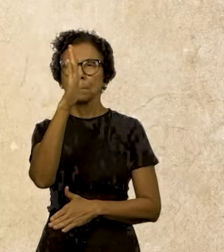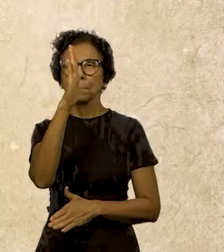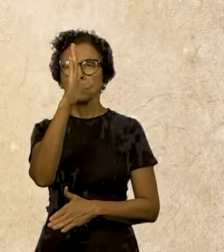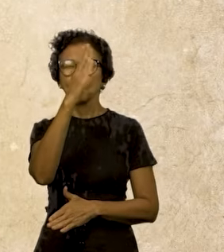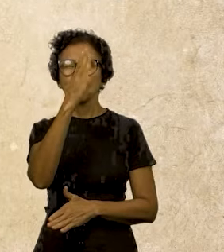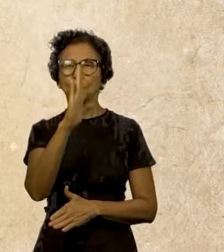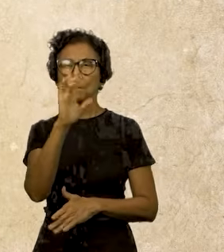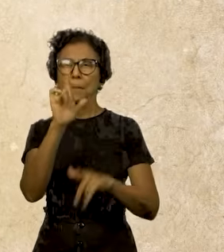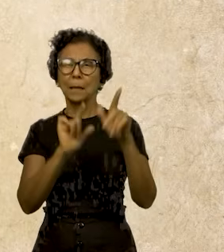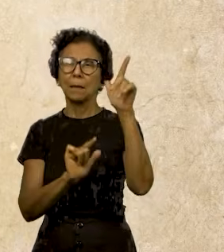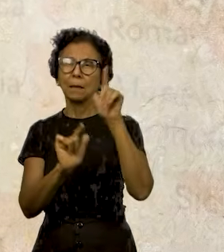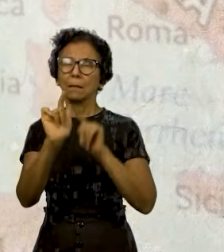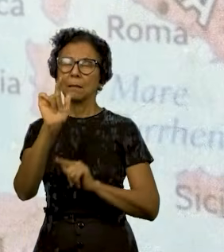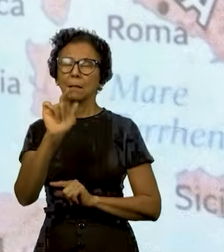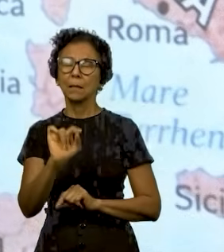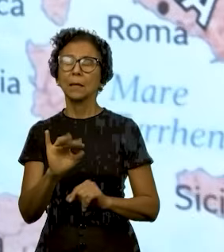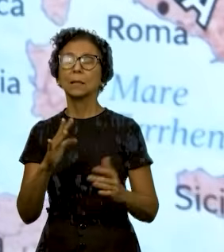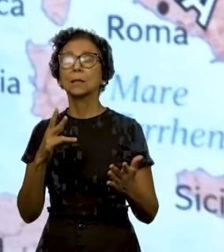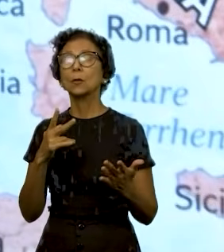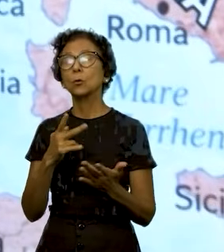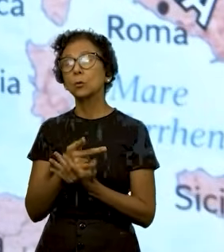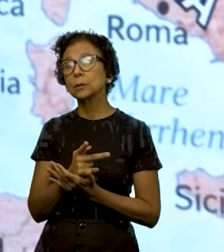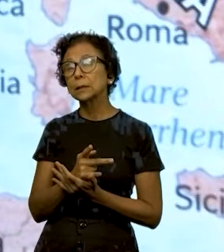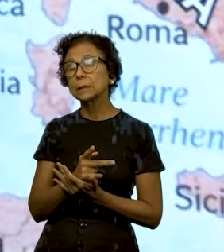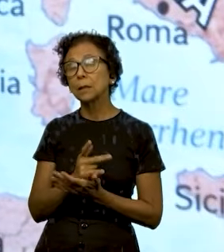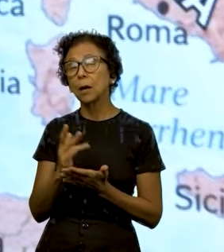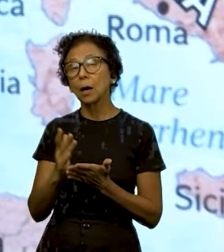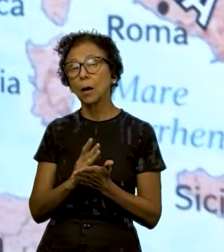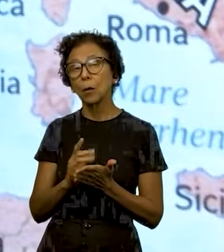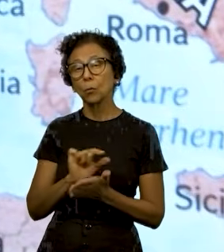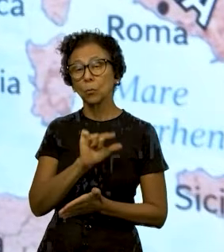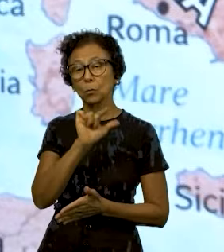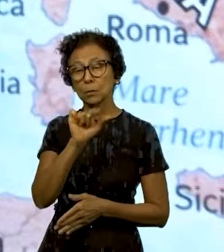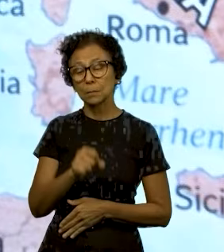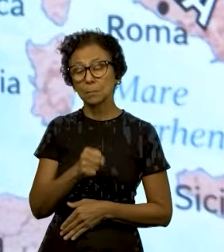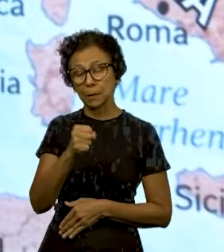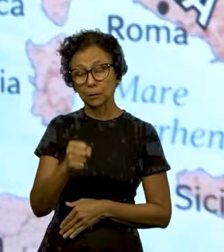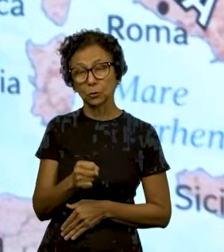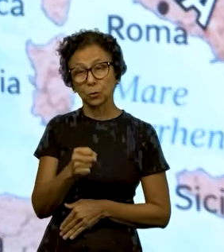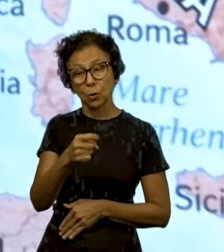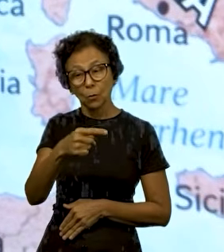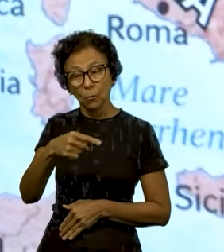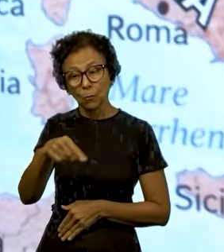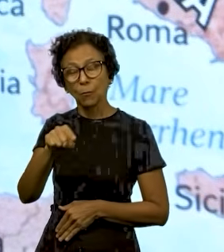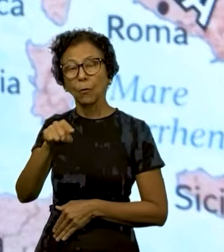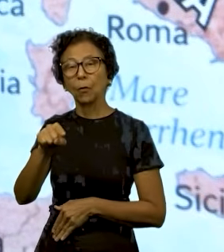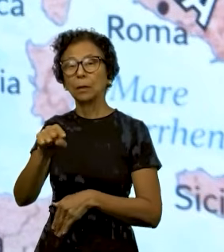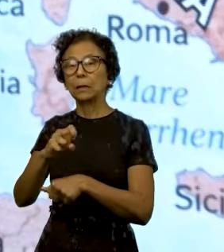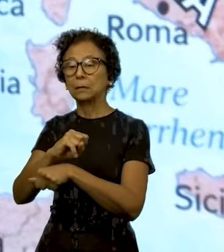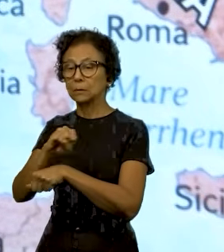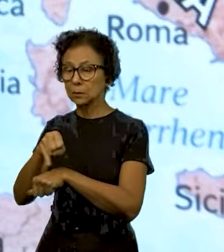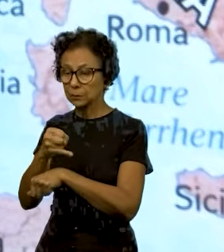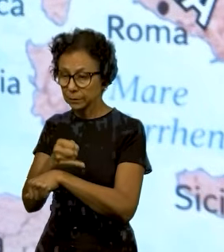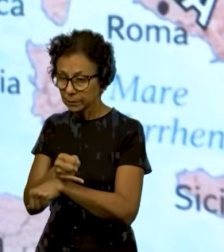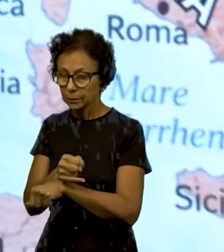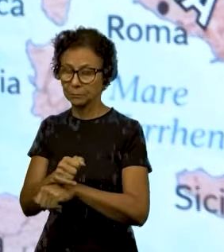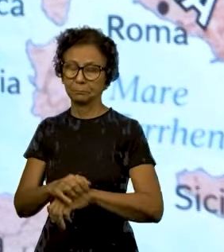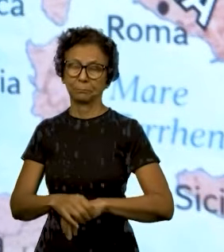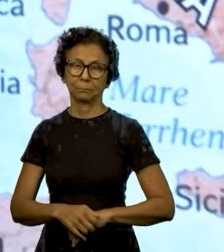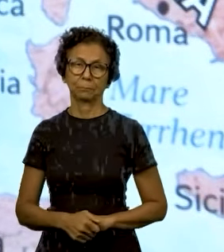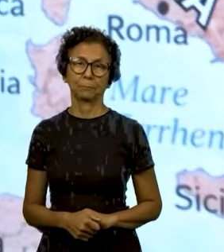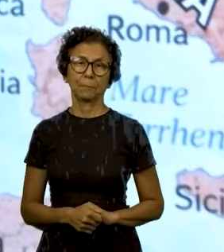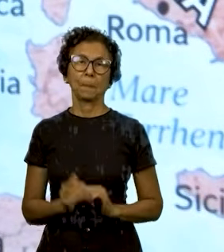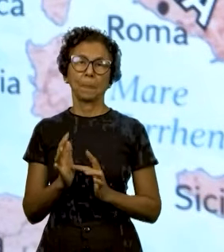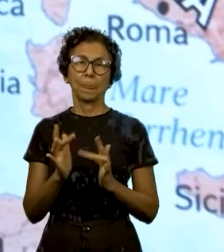a Jerusalém. Então nós vamos entender aqui que o Senhor Jesus nasce exatamente